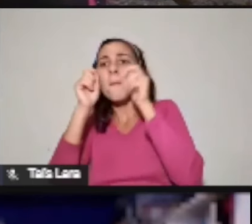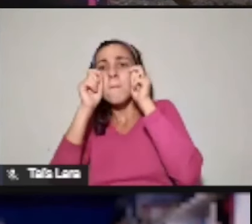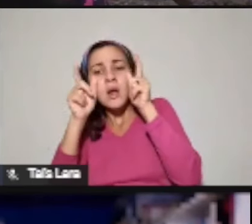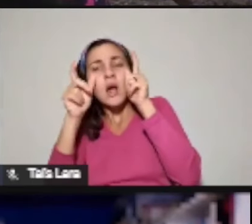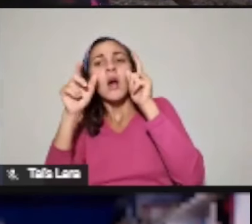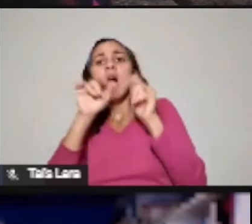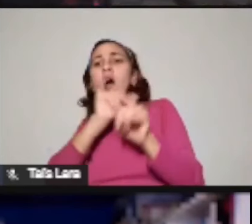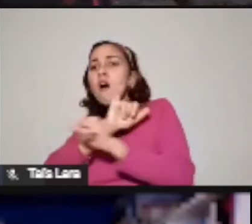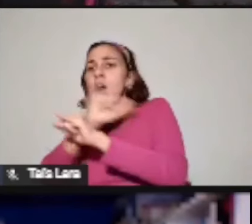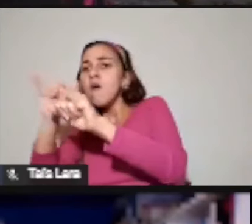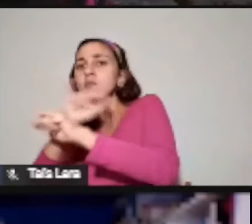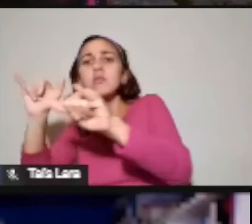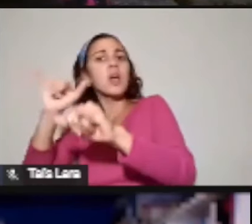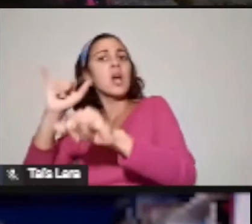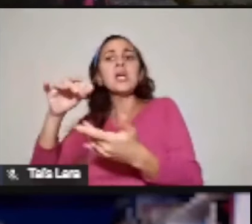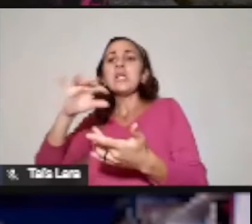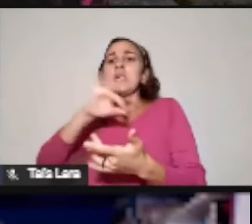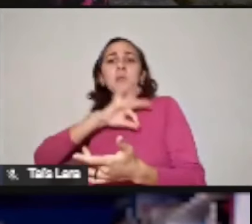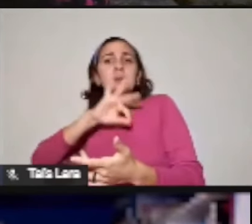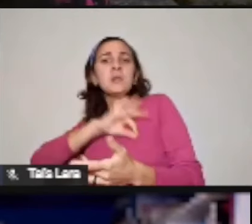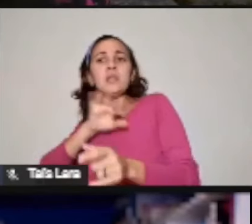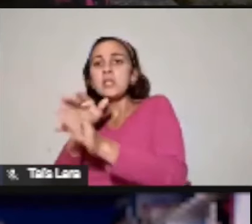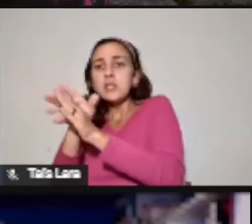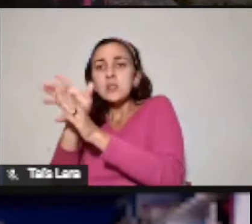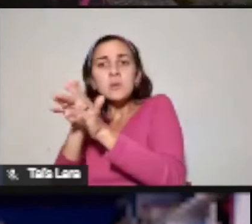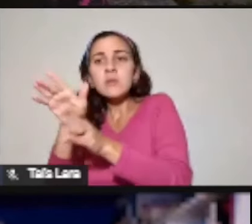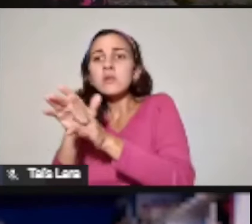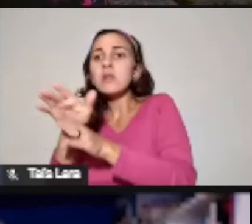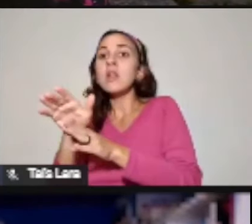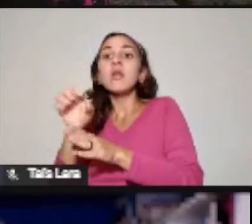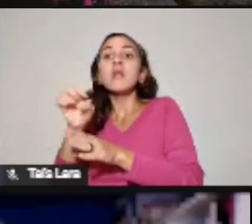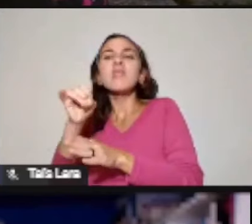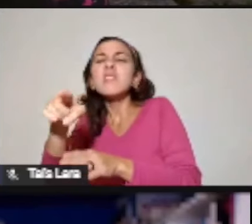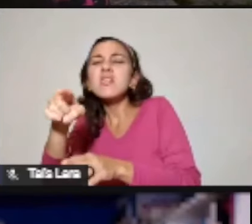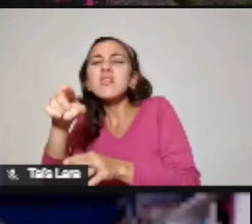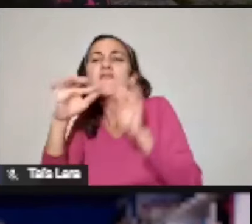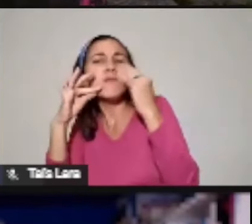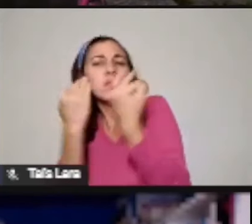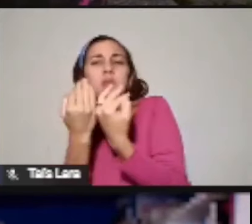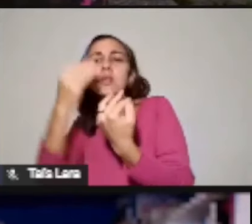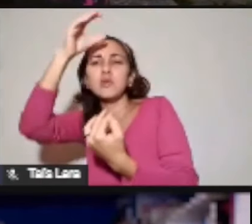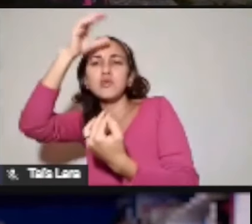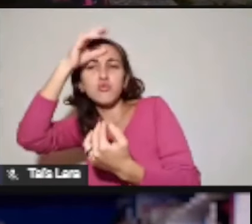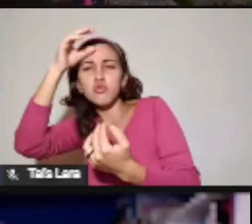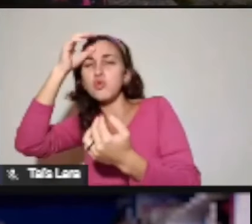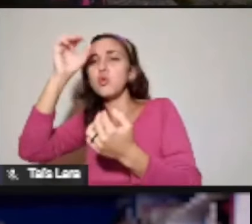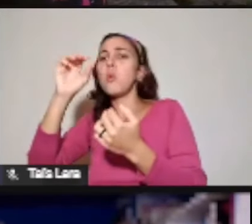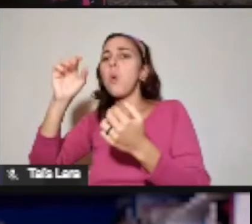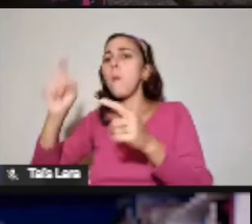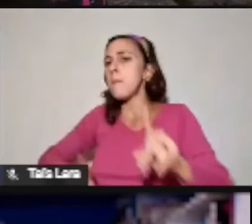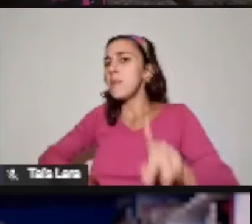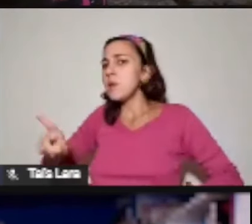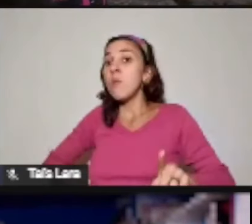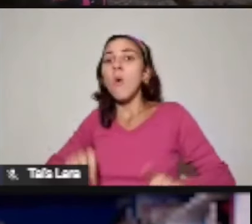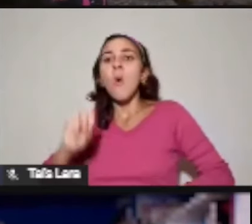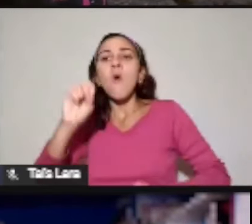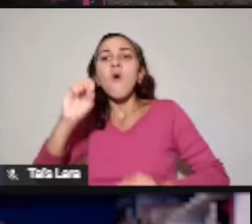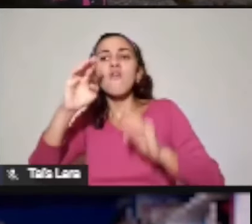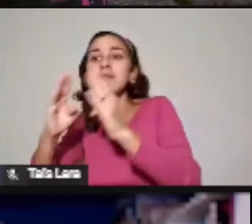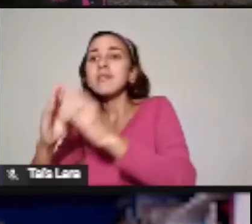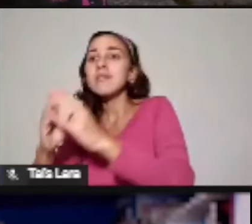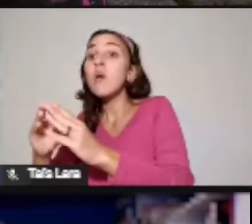tem que estar atenta para qualquer criança, você tendo vínculo com aquela criança ou não, é nosso dever, porque depois é muito fácil todo mundo mostrar